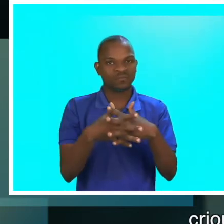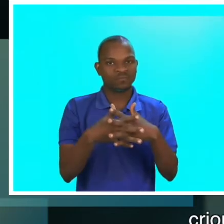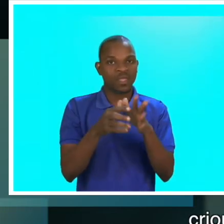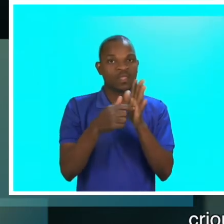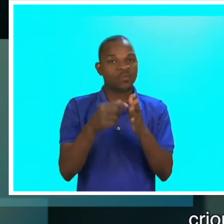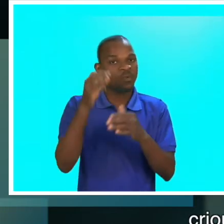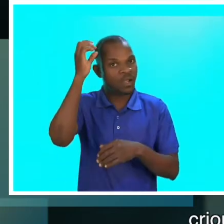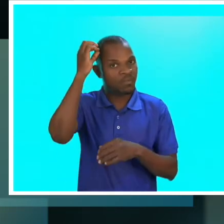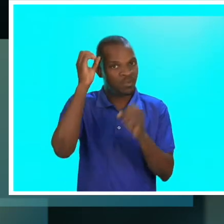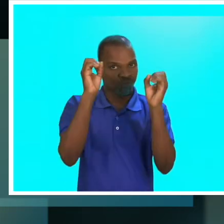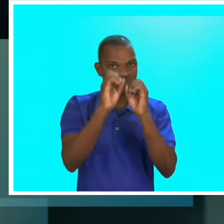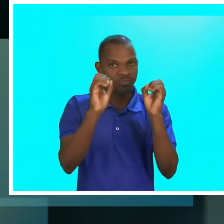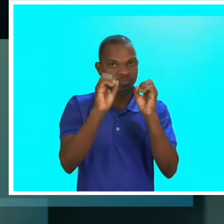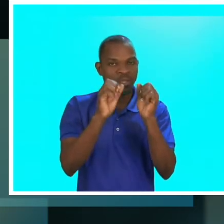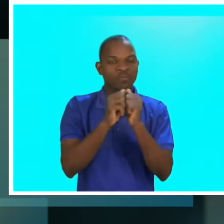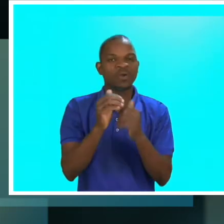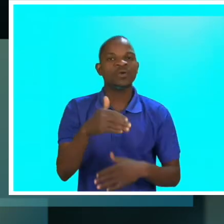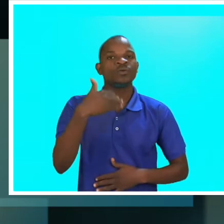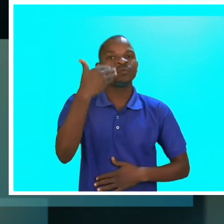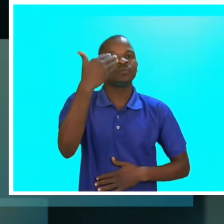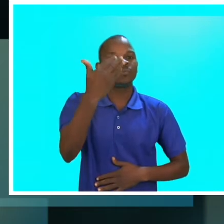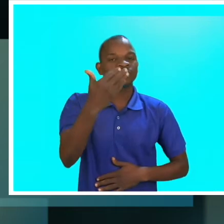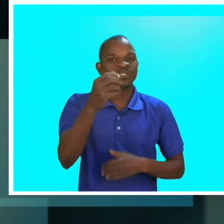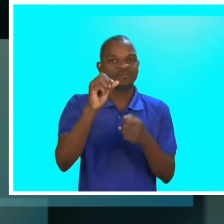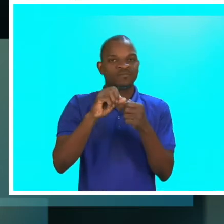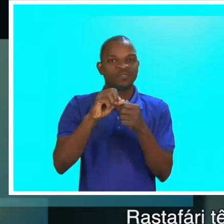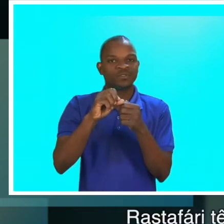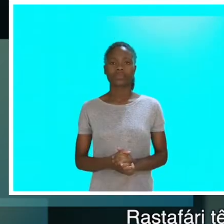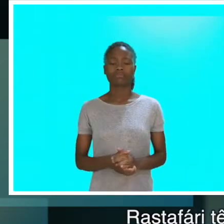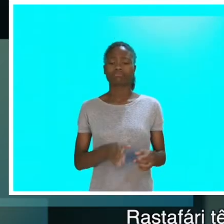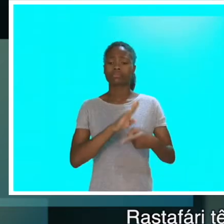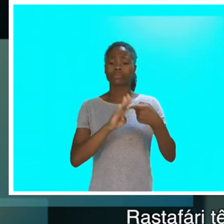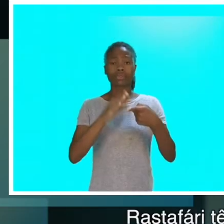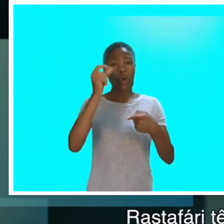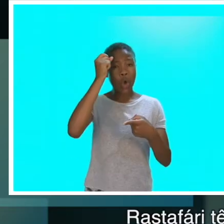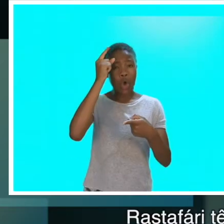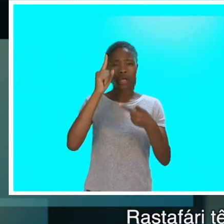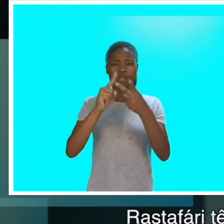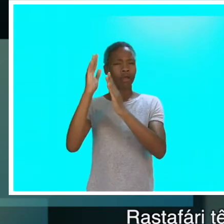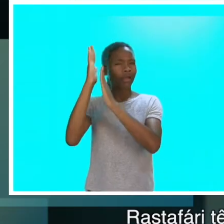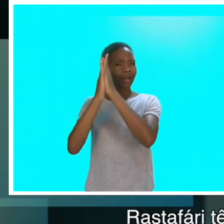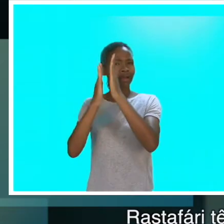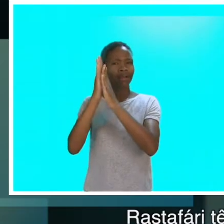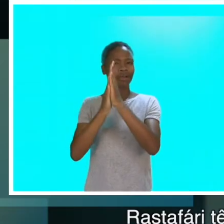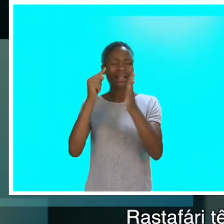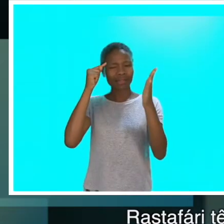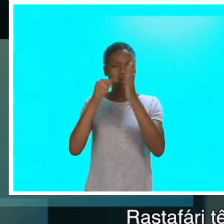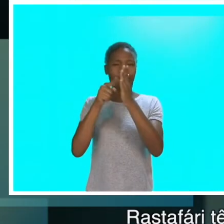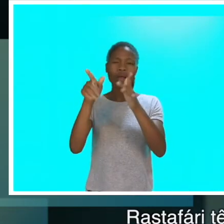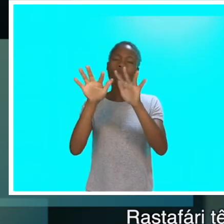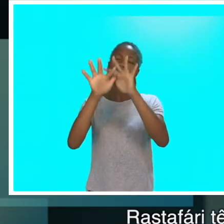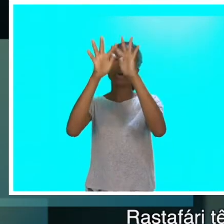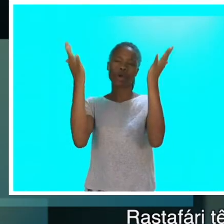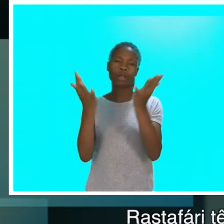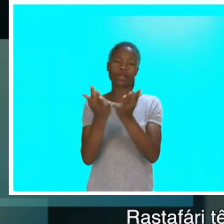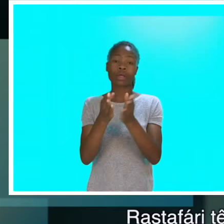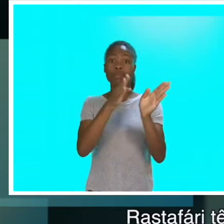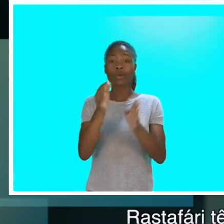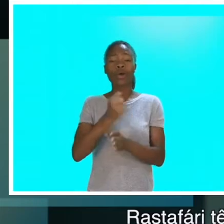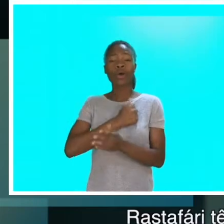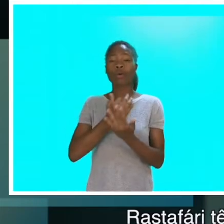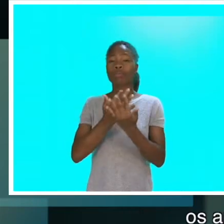depois fez com que o homem tivesse o seu cabelo. O rastafari tem os dreads como símbolo do